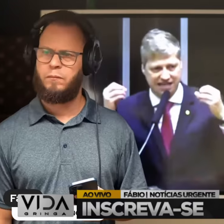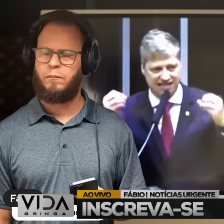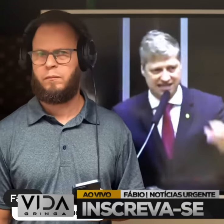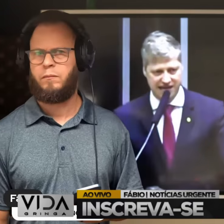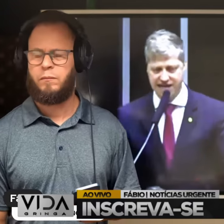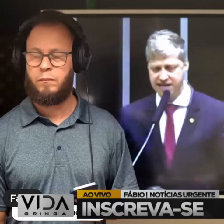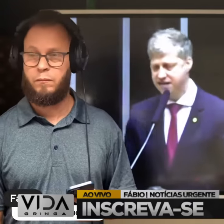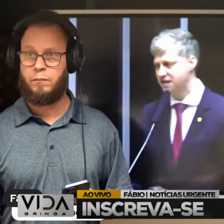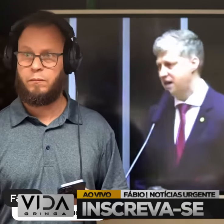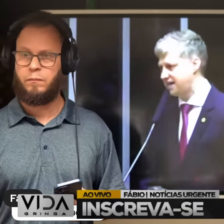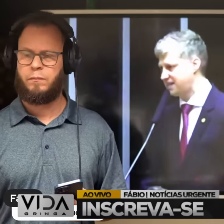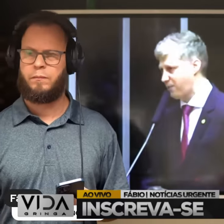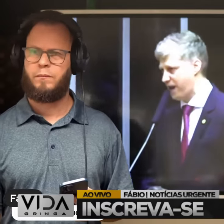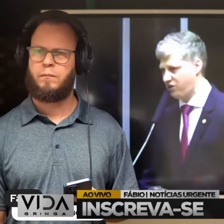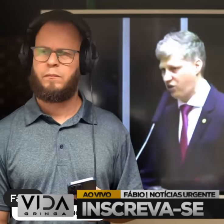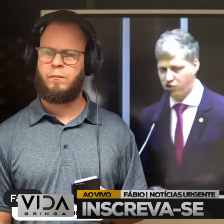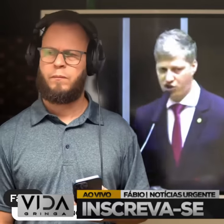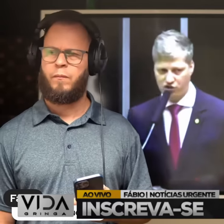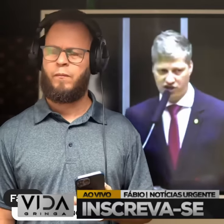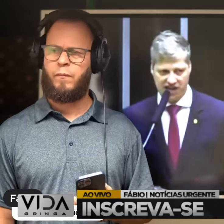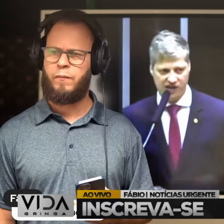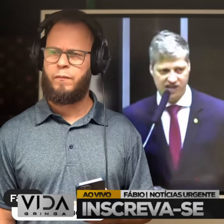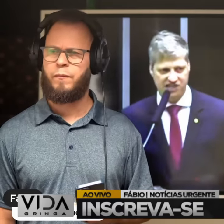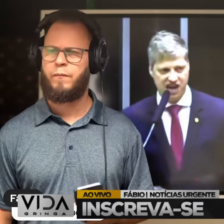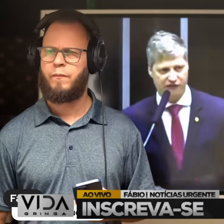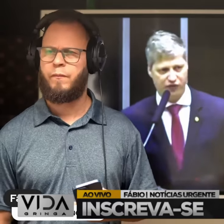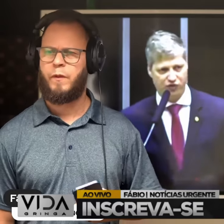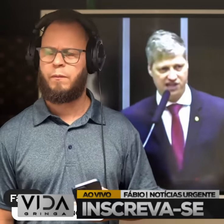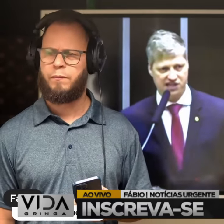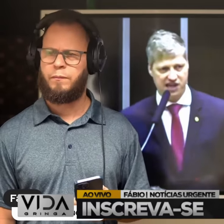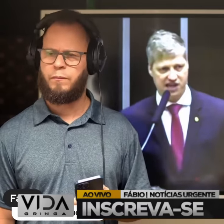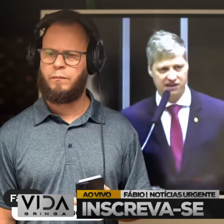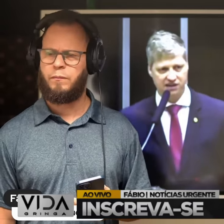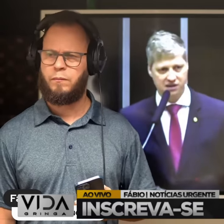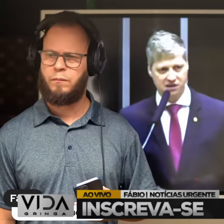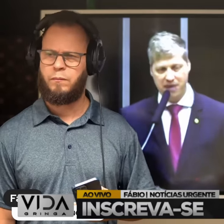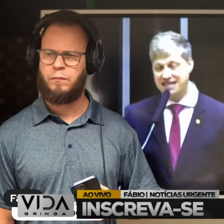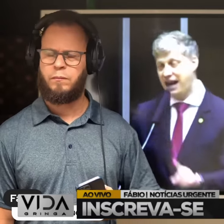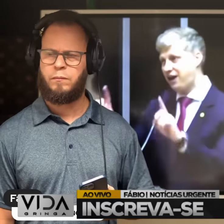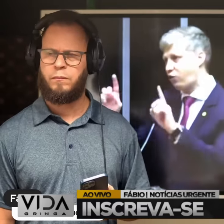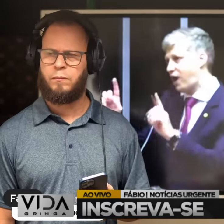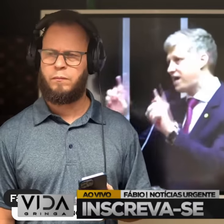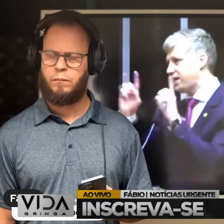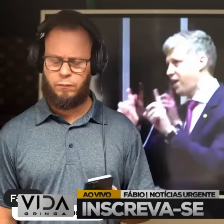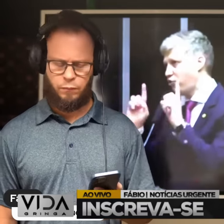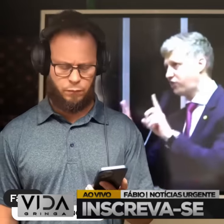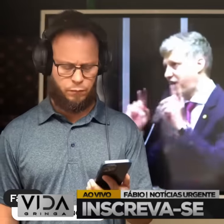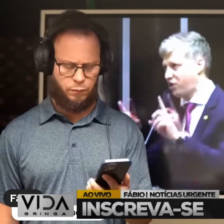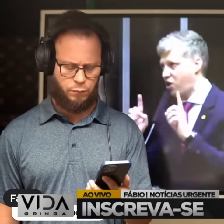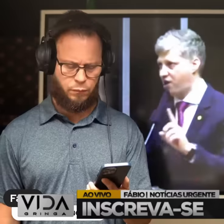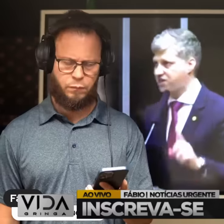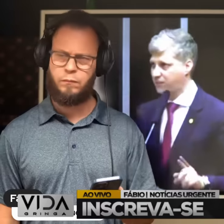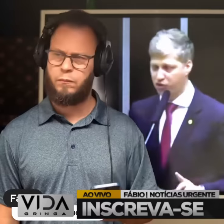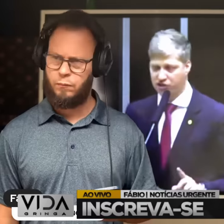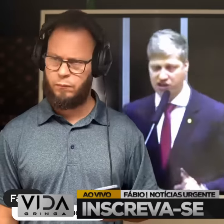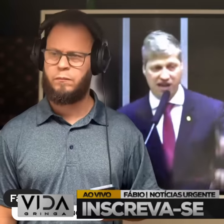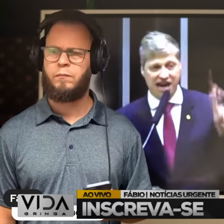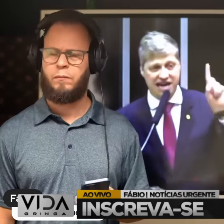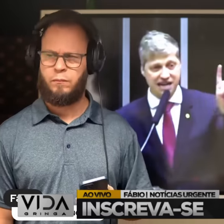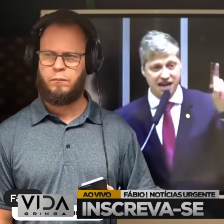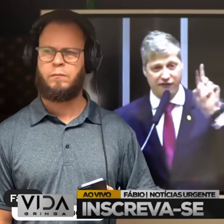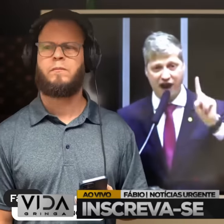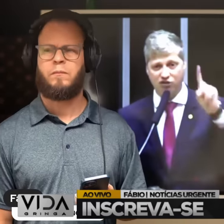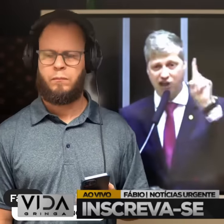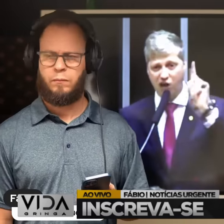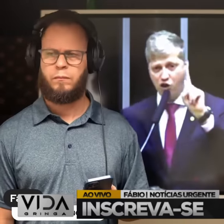que assinem a CPI do abuso de autoridade do STF e do TSE. Mas alerto, ainda não terminou a nossa busca, porque